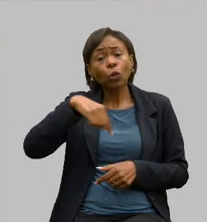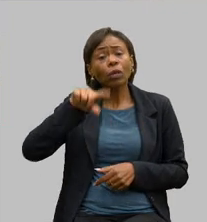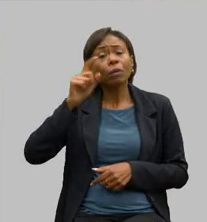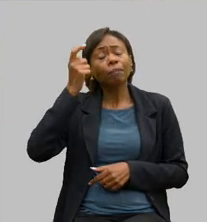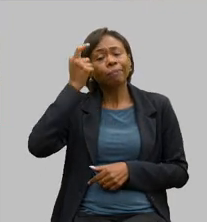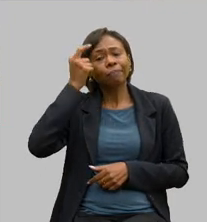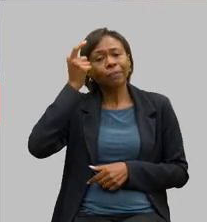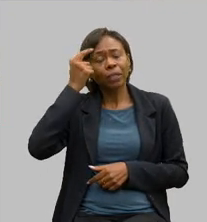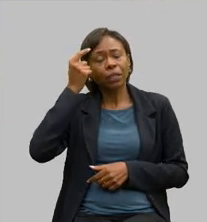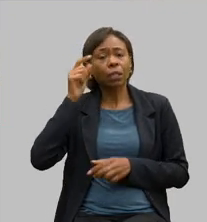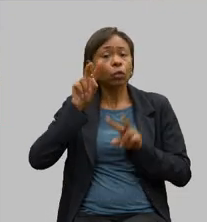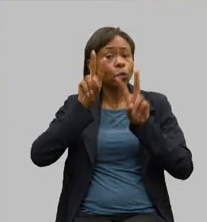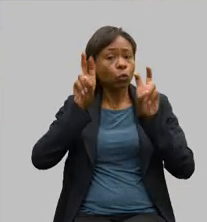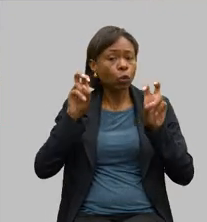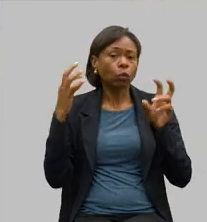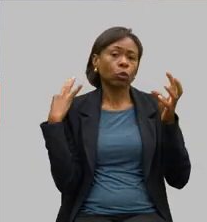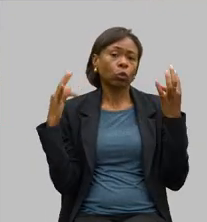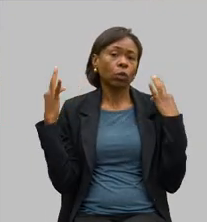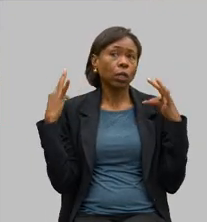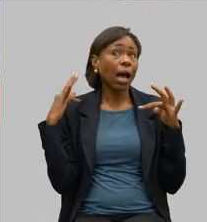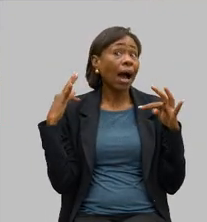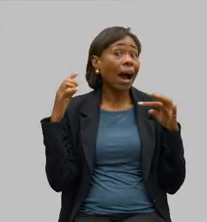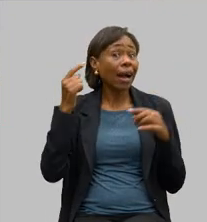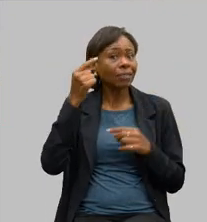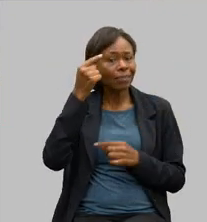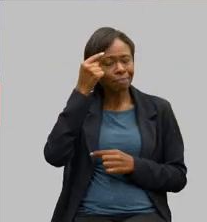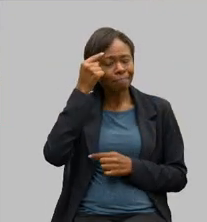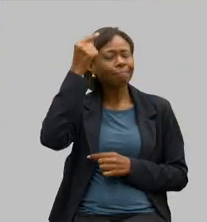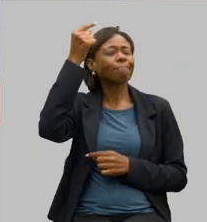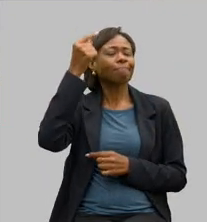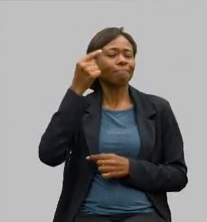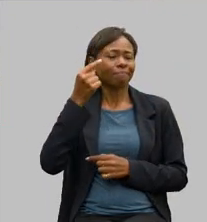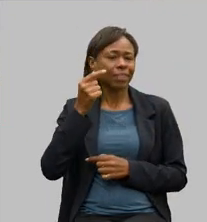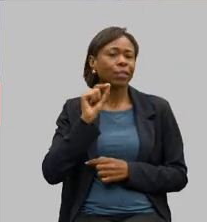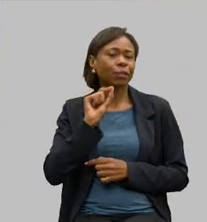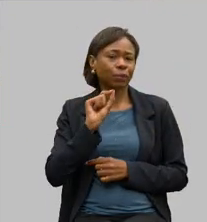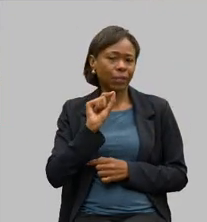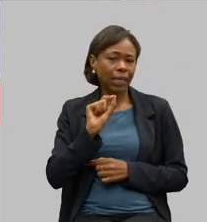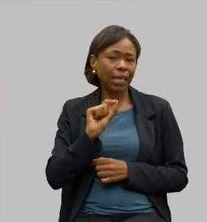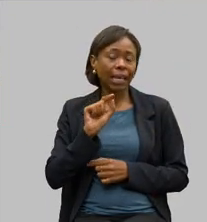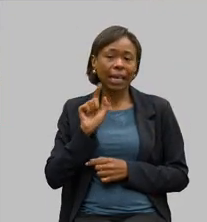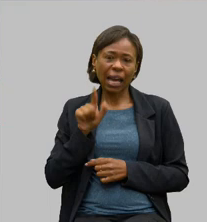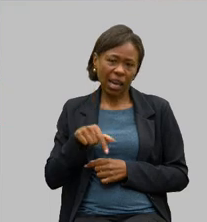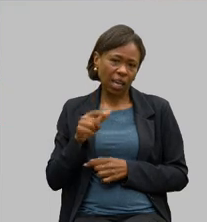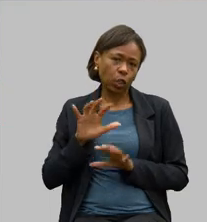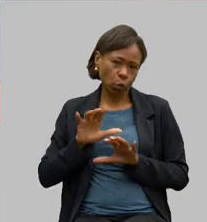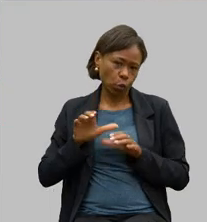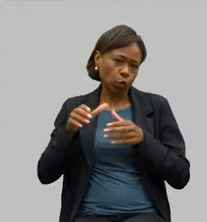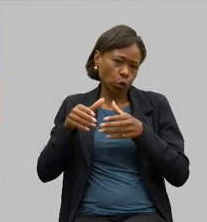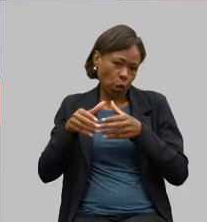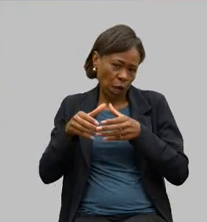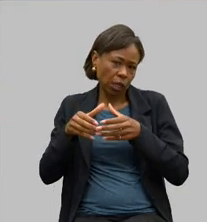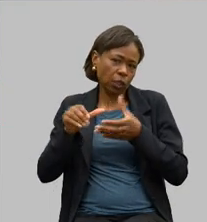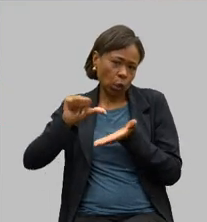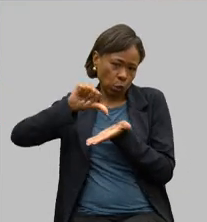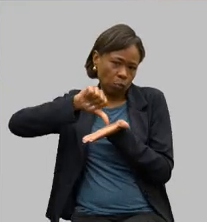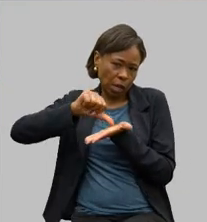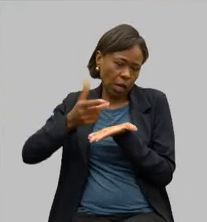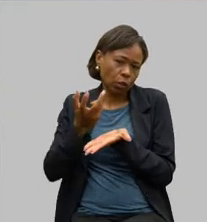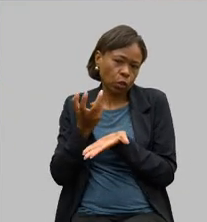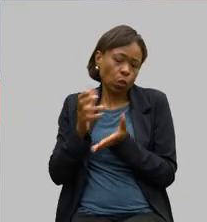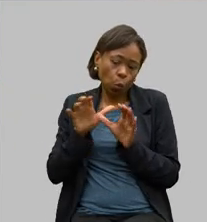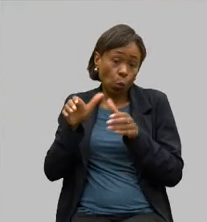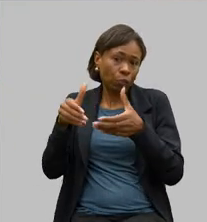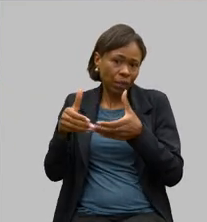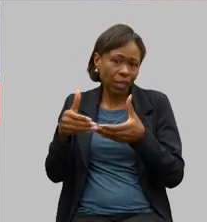questão do Turismo E aí surgiu uma ideia Leninha como uma parte da base Comunitária porque as congadas são comunitárias e coesão